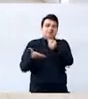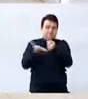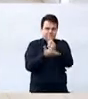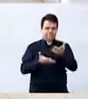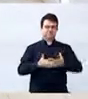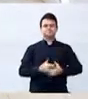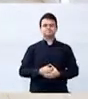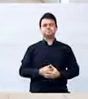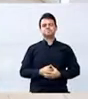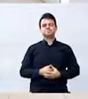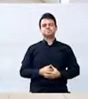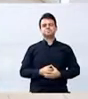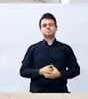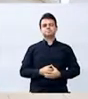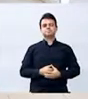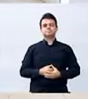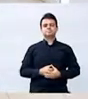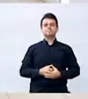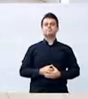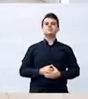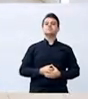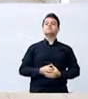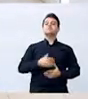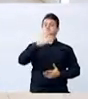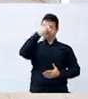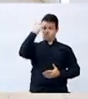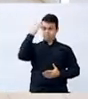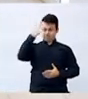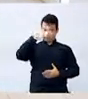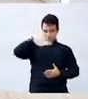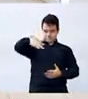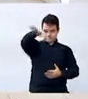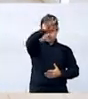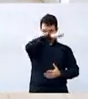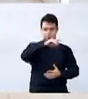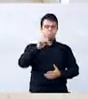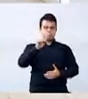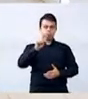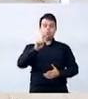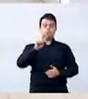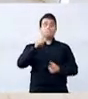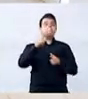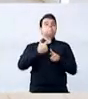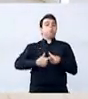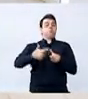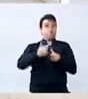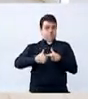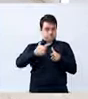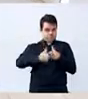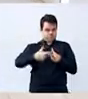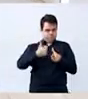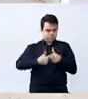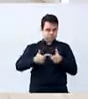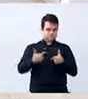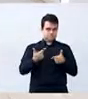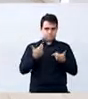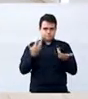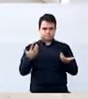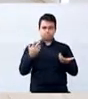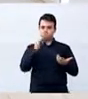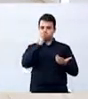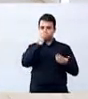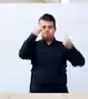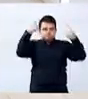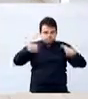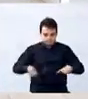Toda pessoa que tem um problema que vai atingir o seu